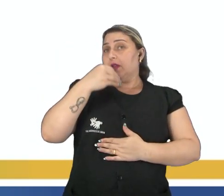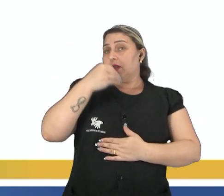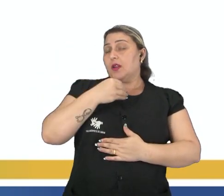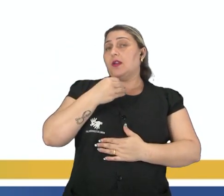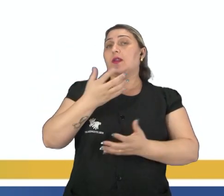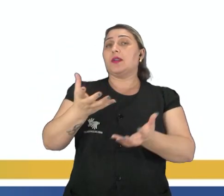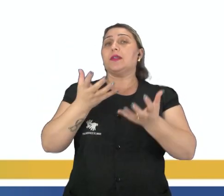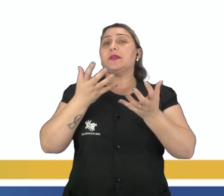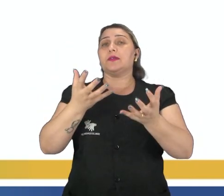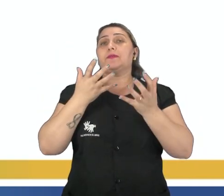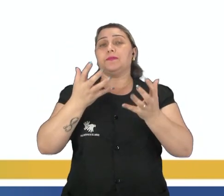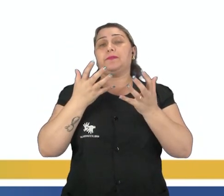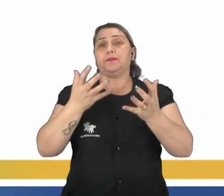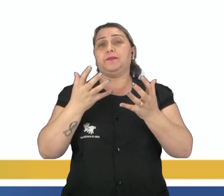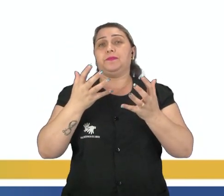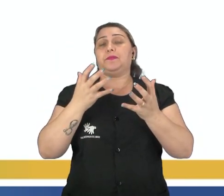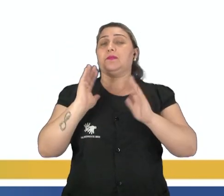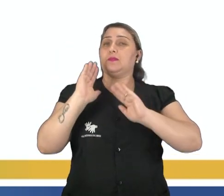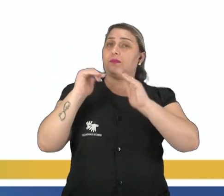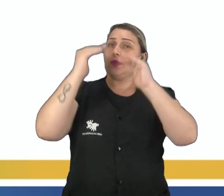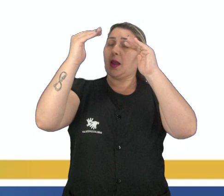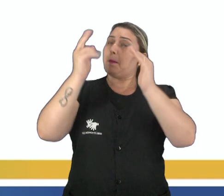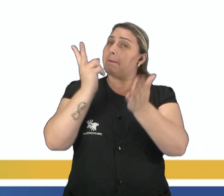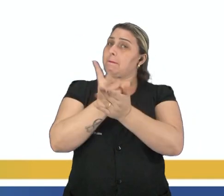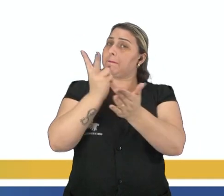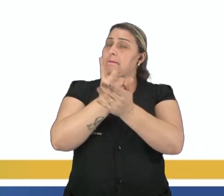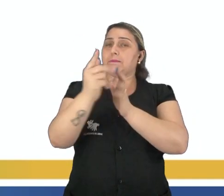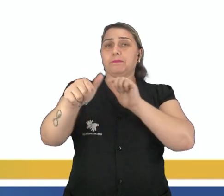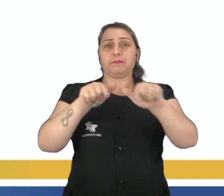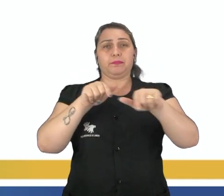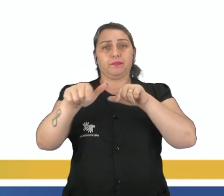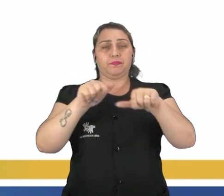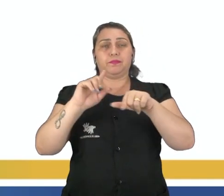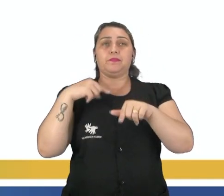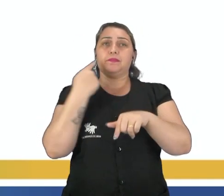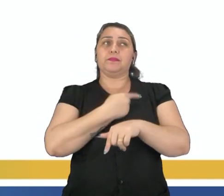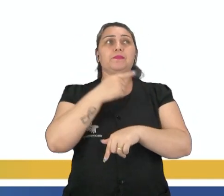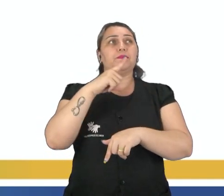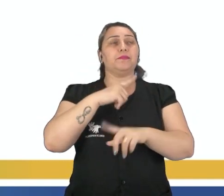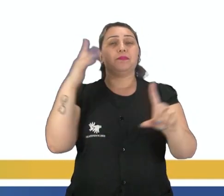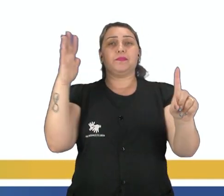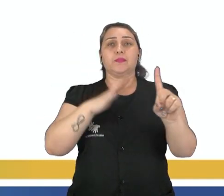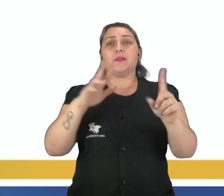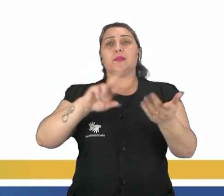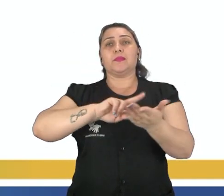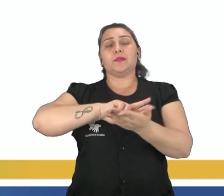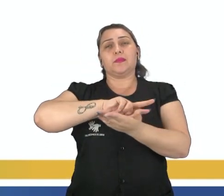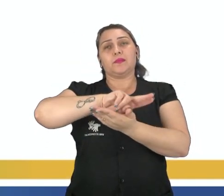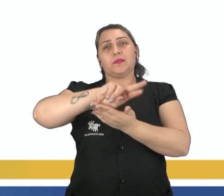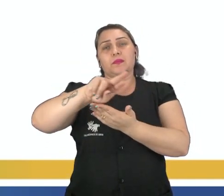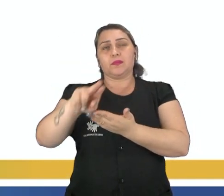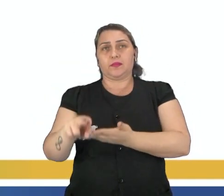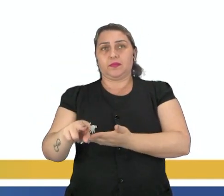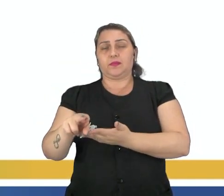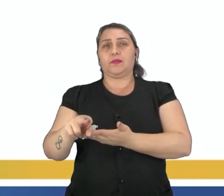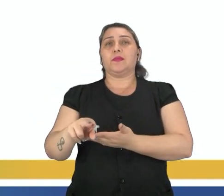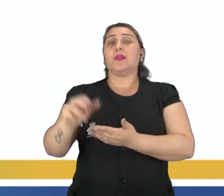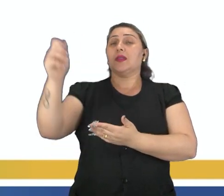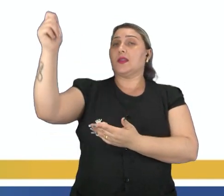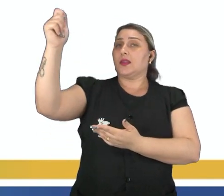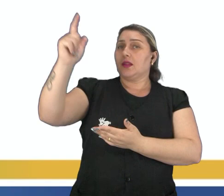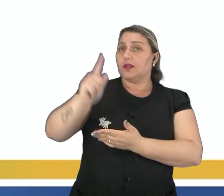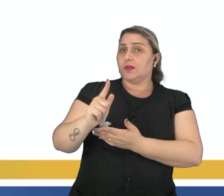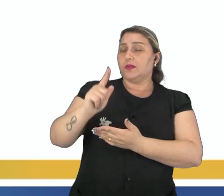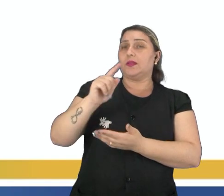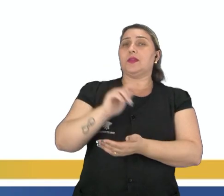os níveis de animação para desenvolver a mesma atividade. E isso a gente vai ter influência de vários fatores. A gente tem influência da